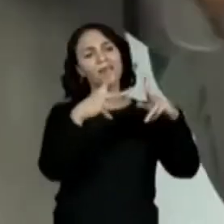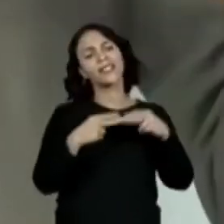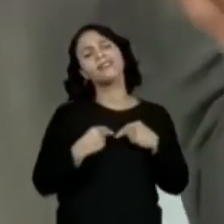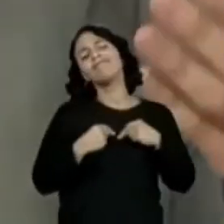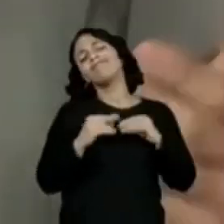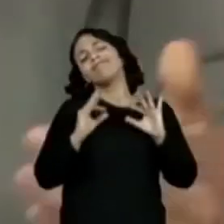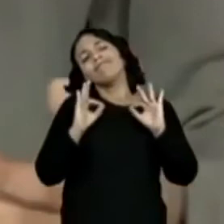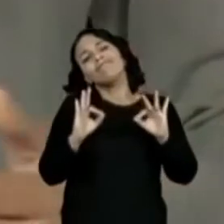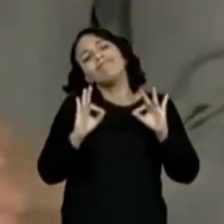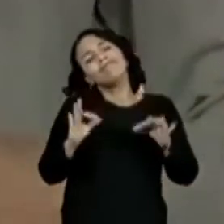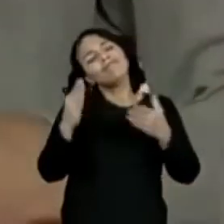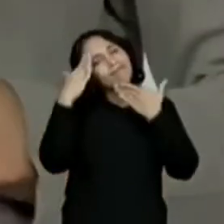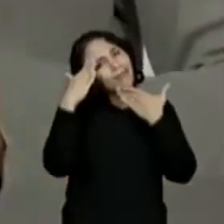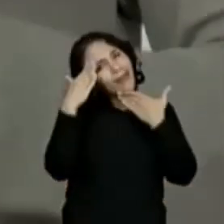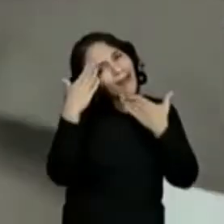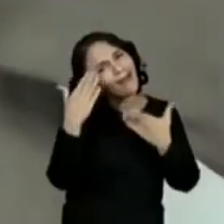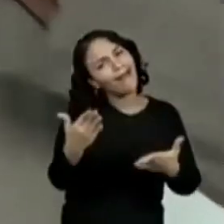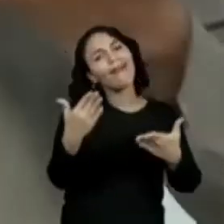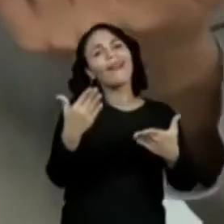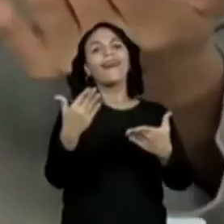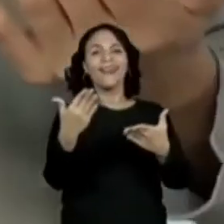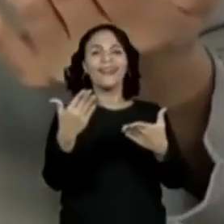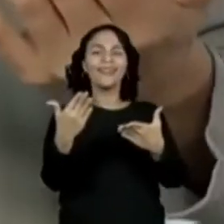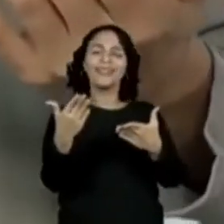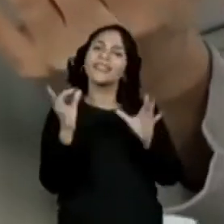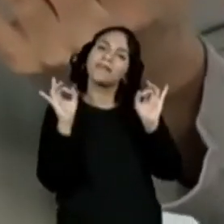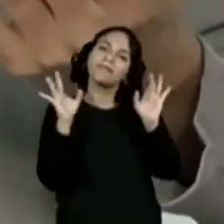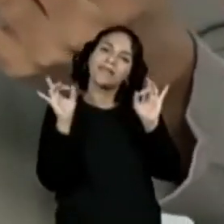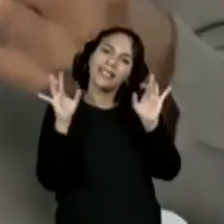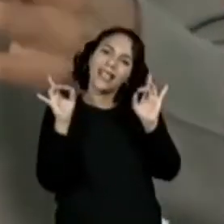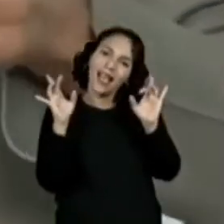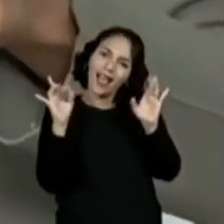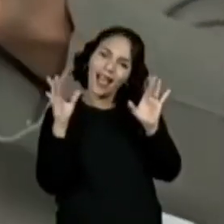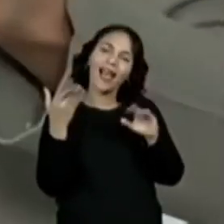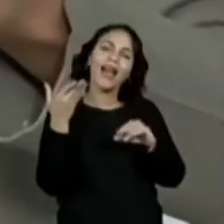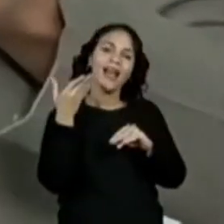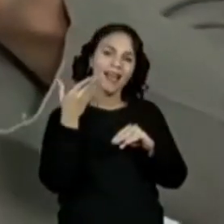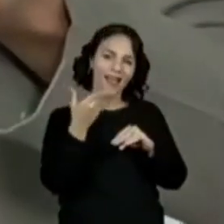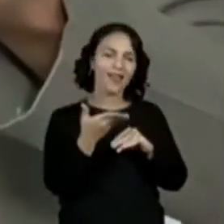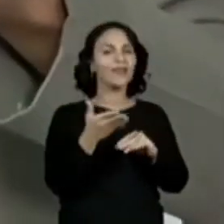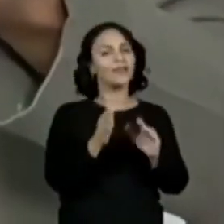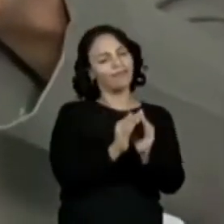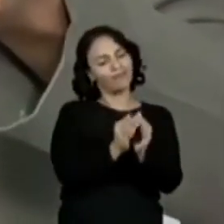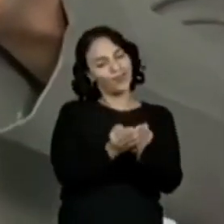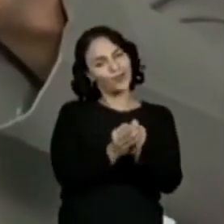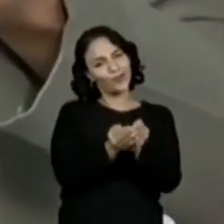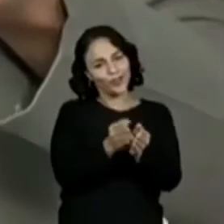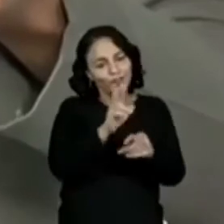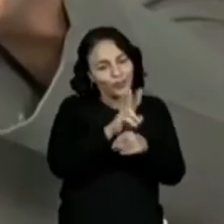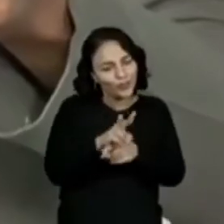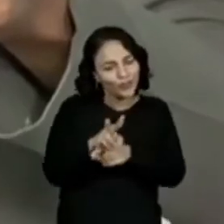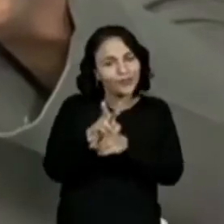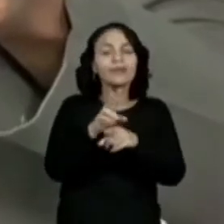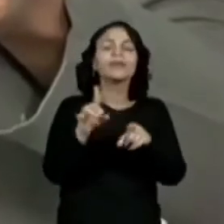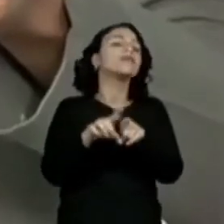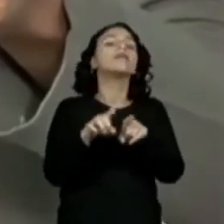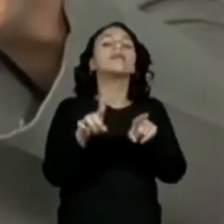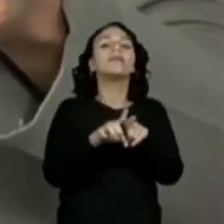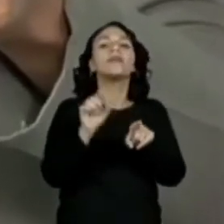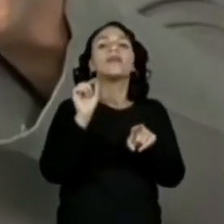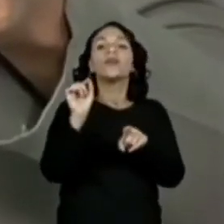conchinhas, um reconhecimento de o quão especial era aquela coleção e também um oferecimento